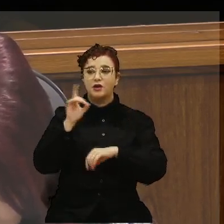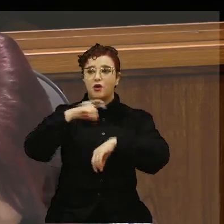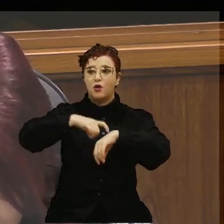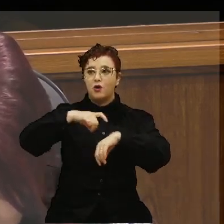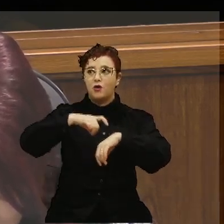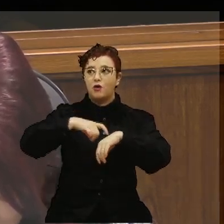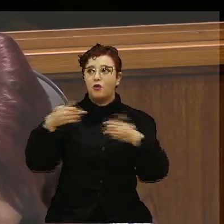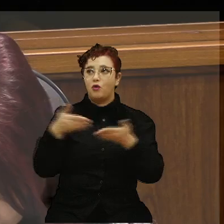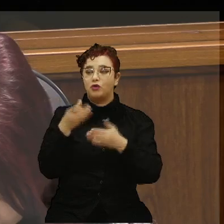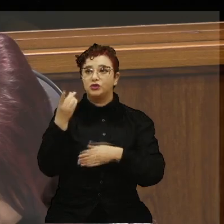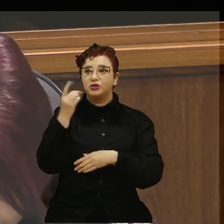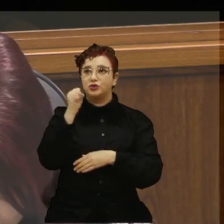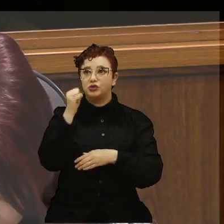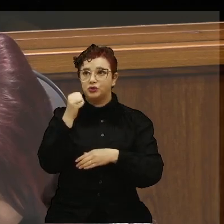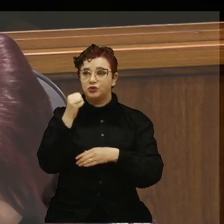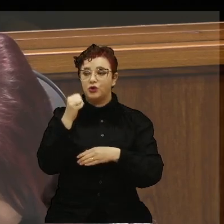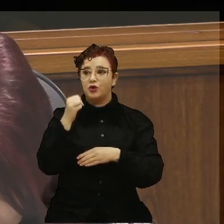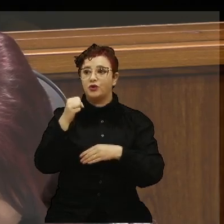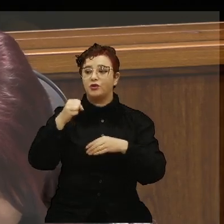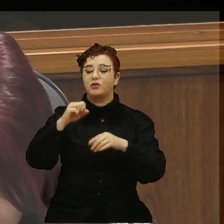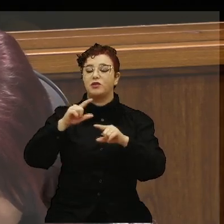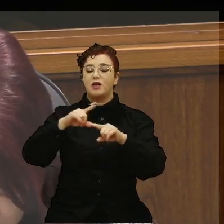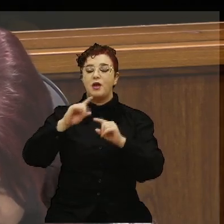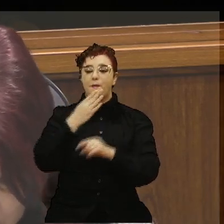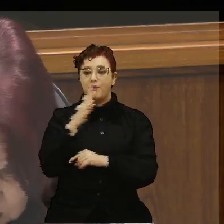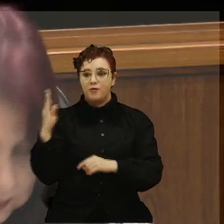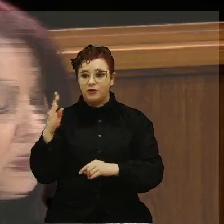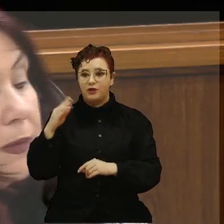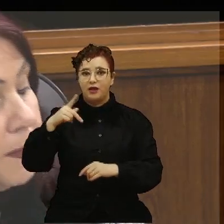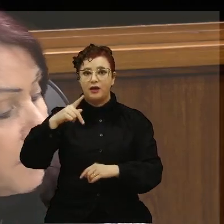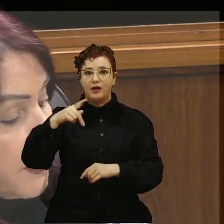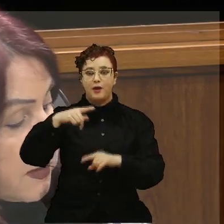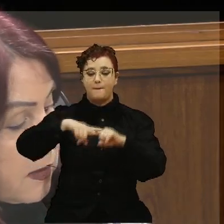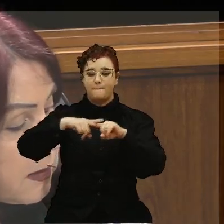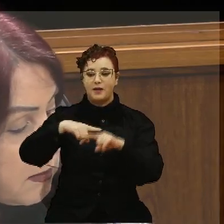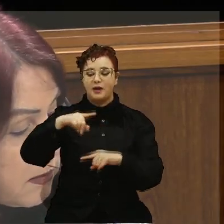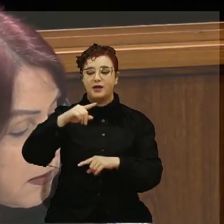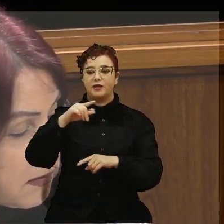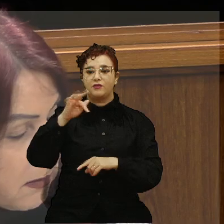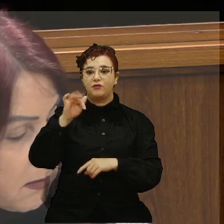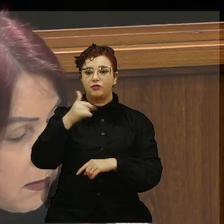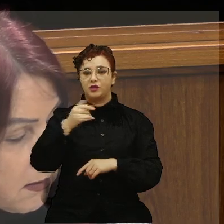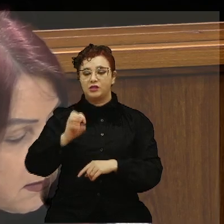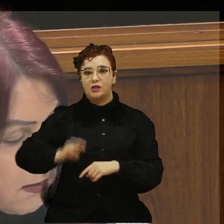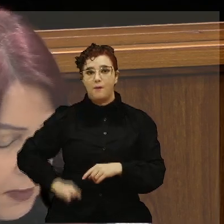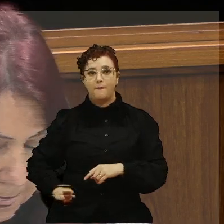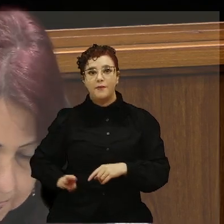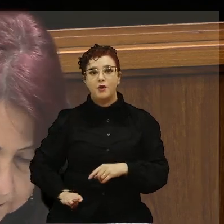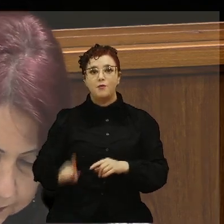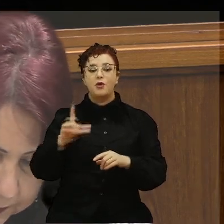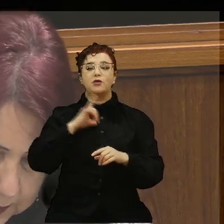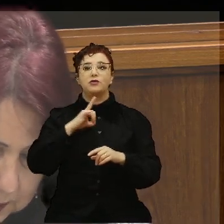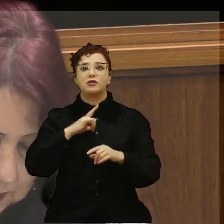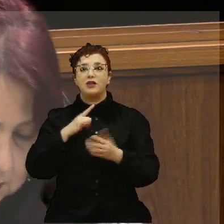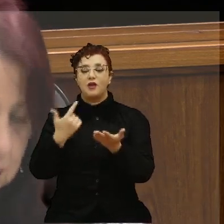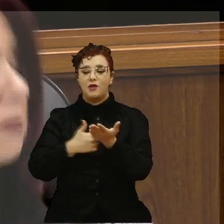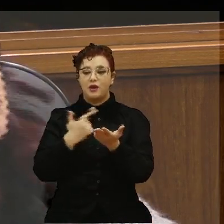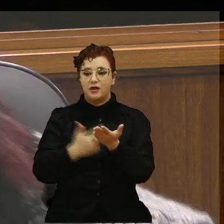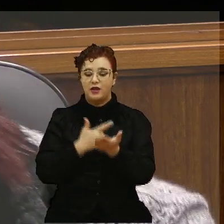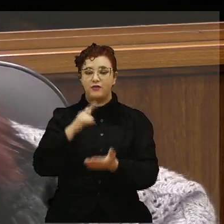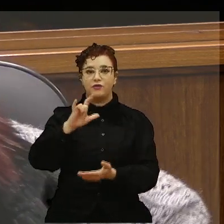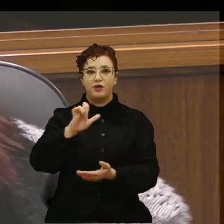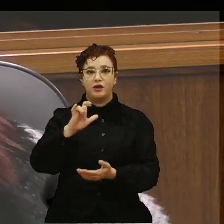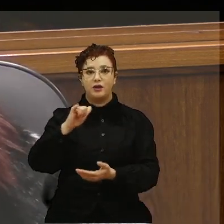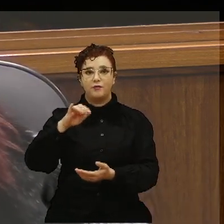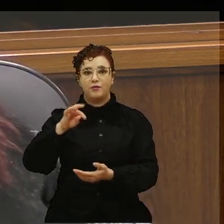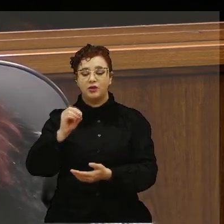na Biblioteca Parque da Fundação Marco Polo. Nós teremos o lançamento do livro Elementos, escrito pelo Chiquinho